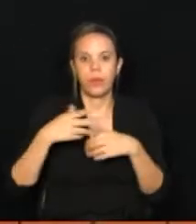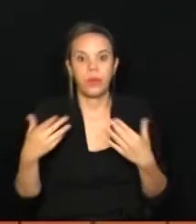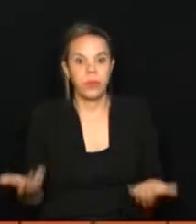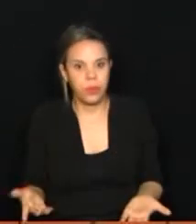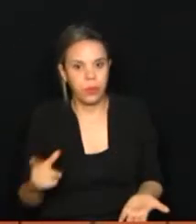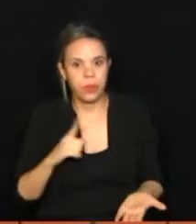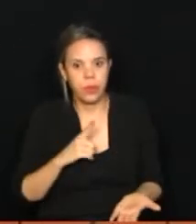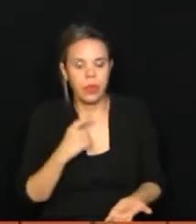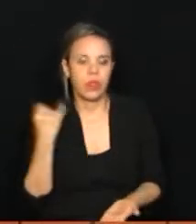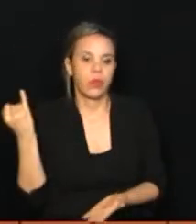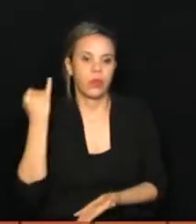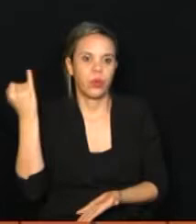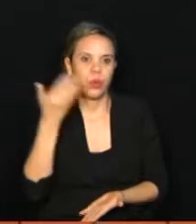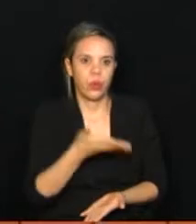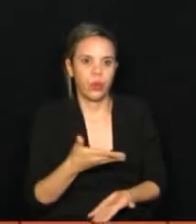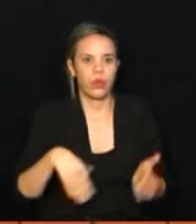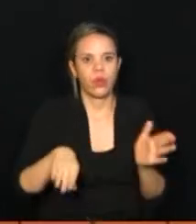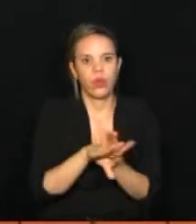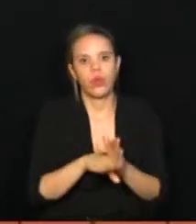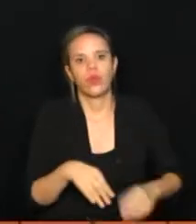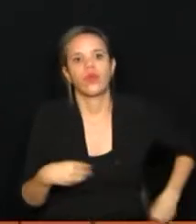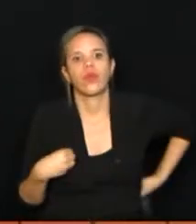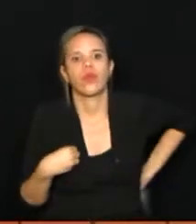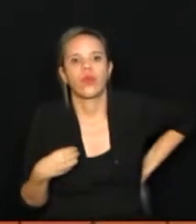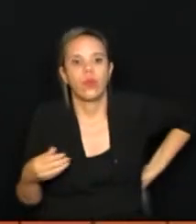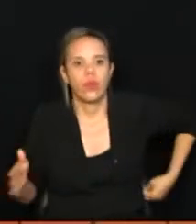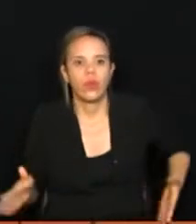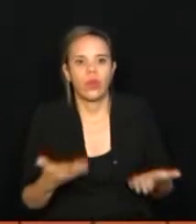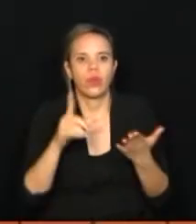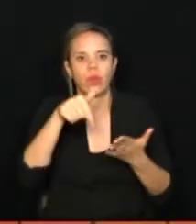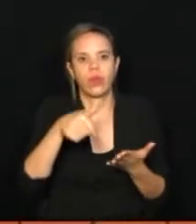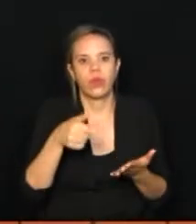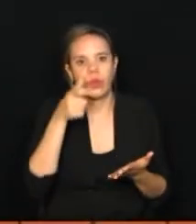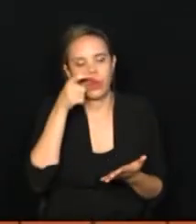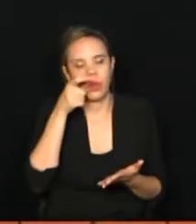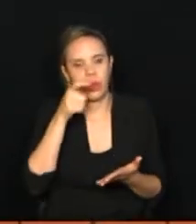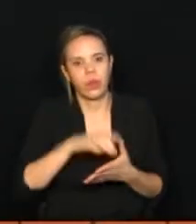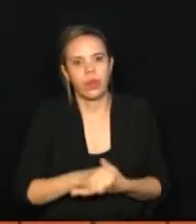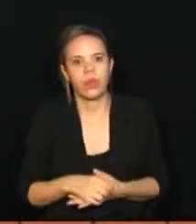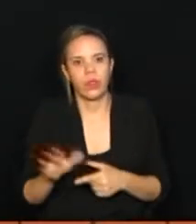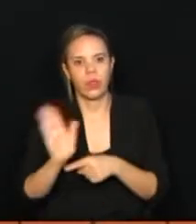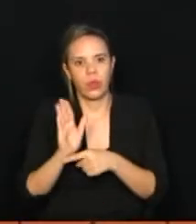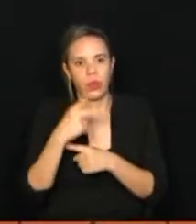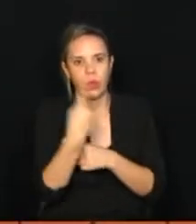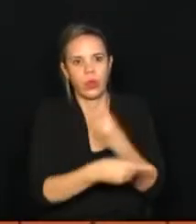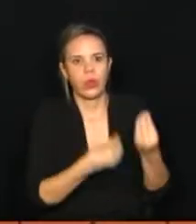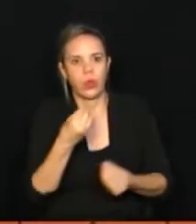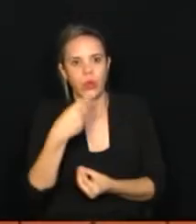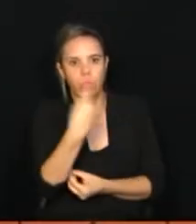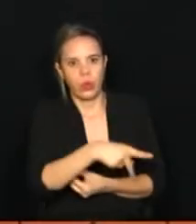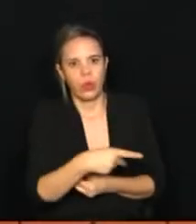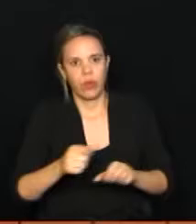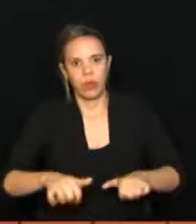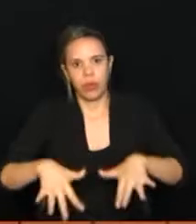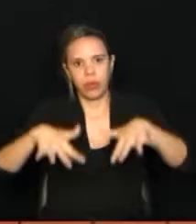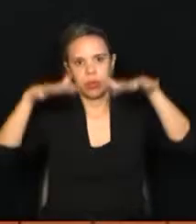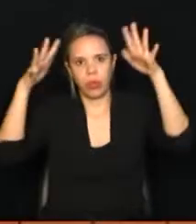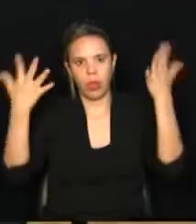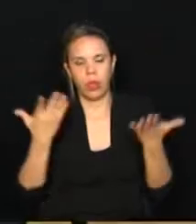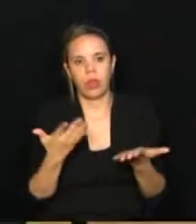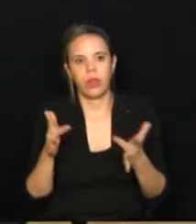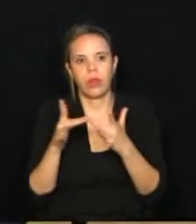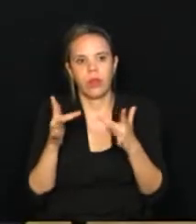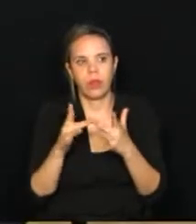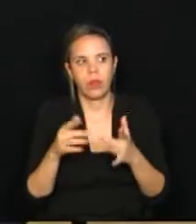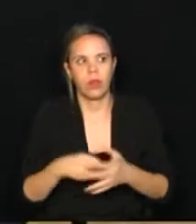Teve alguma importância? Chegou a ser uma inspiração? Depois você foi assistir vídeo dela? Como é que foi na sua infância esse